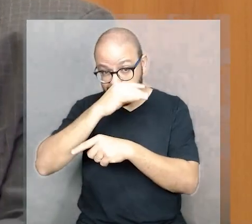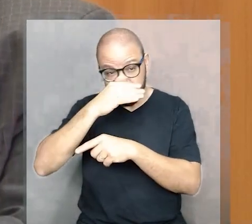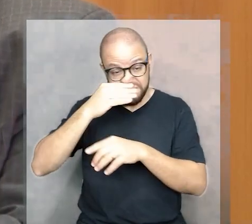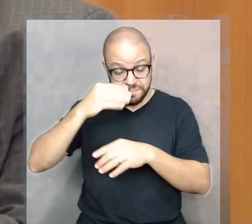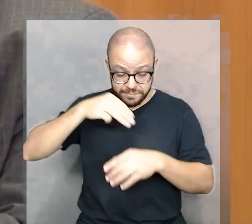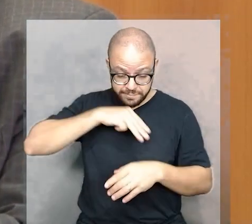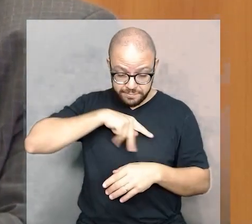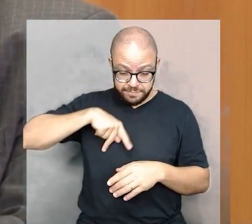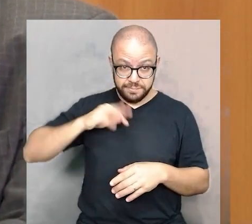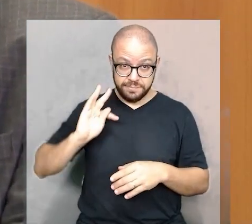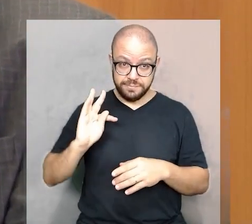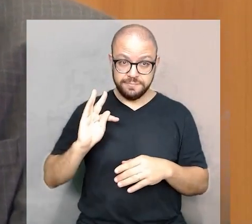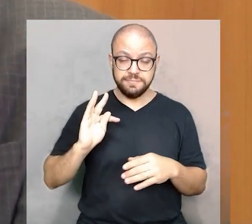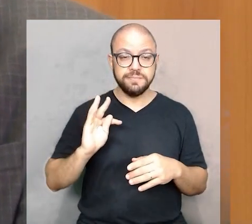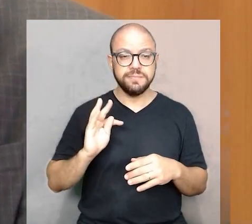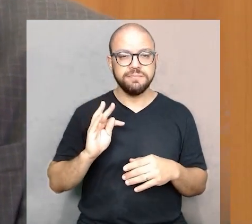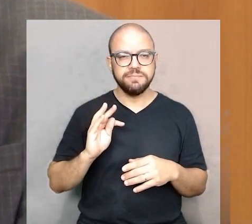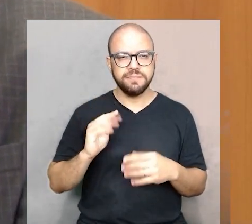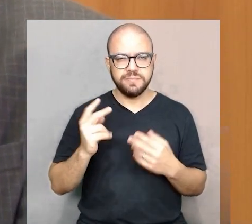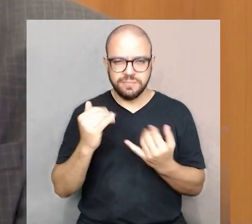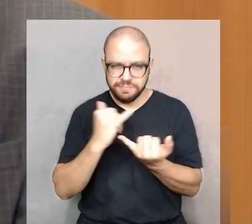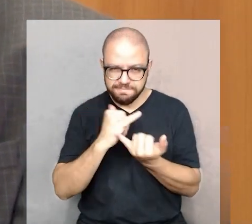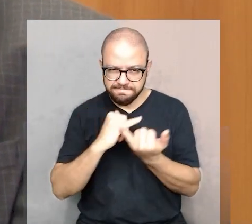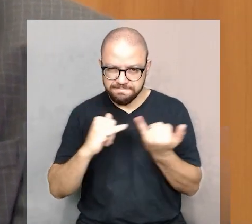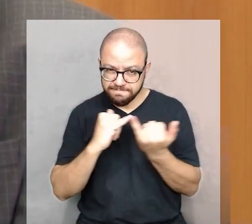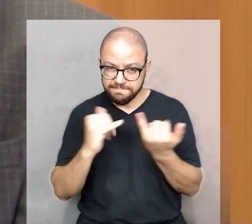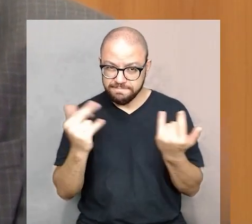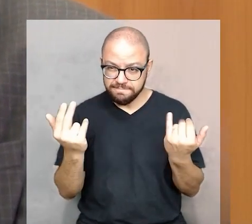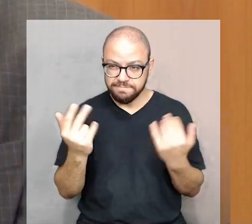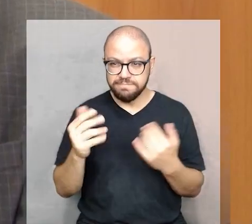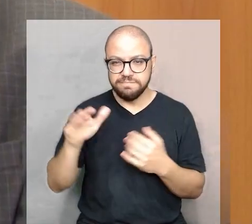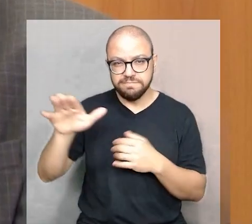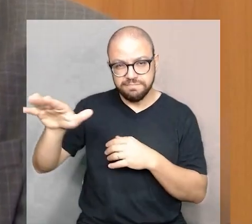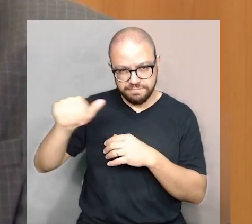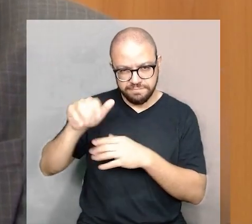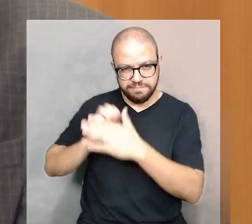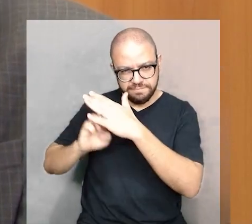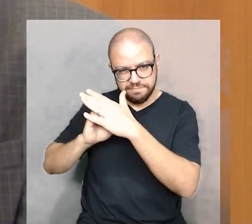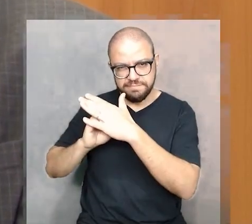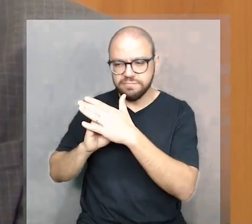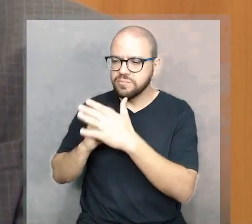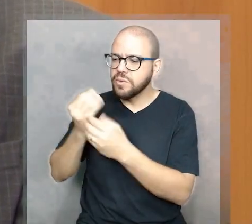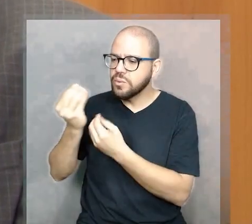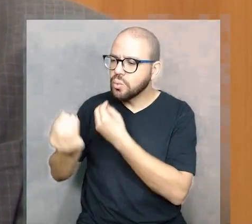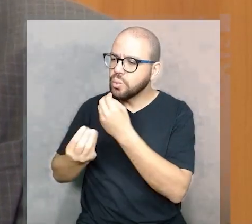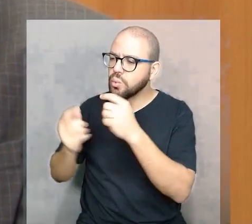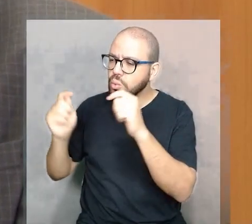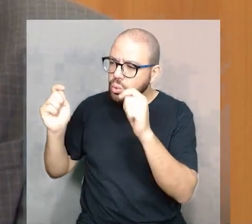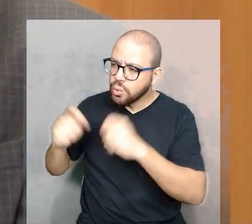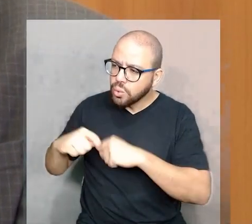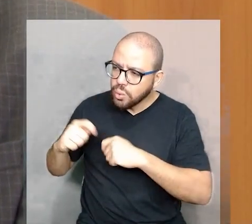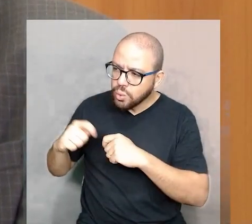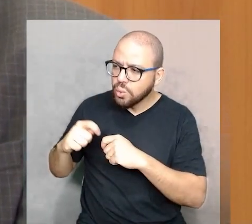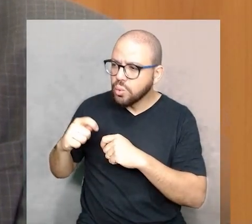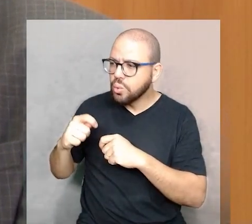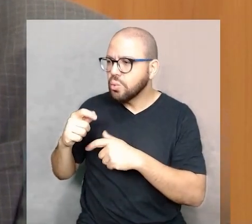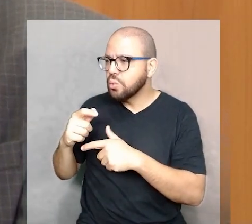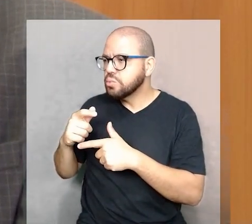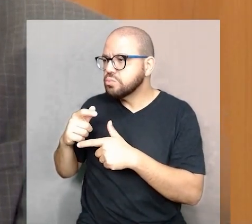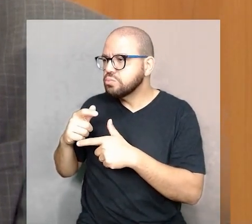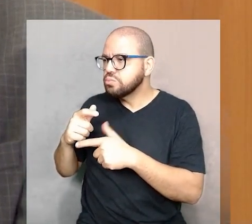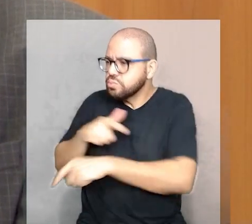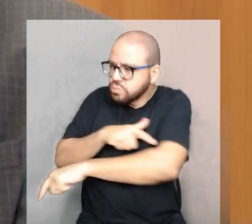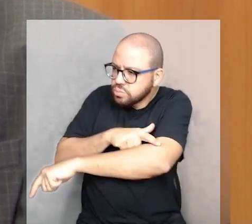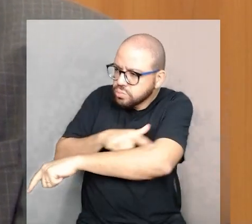o MPT ele atua sempre de uma forma muito semelhante. Nesse caso, chama as empresas, dá as possibilidades que as empresas corrijam as